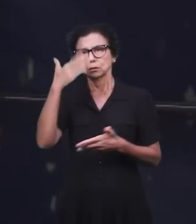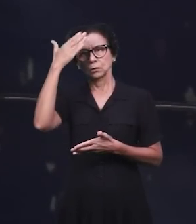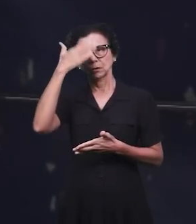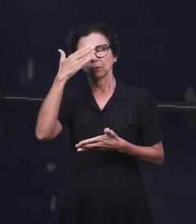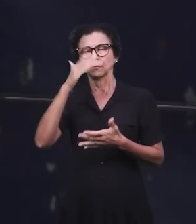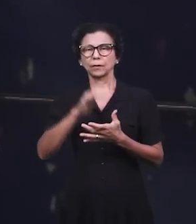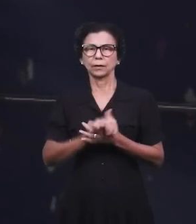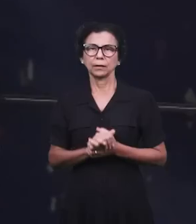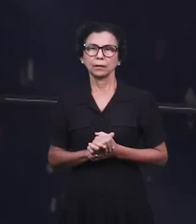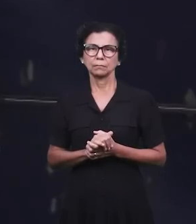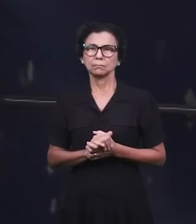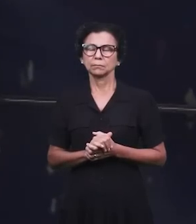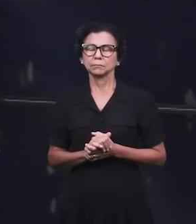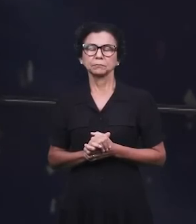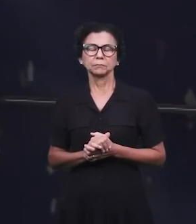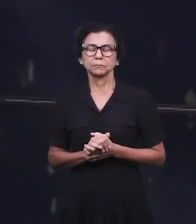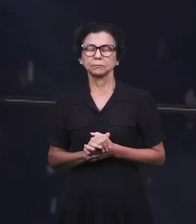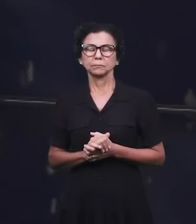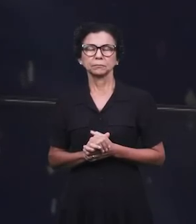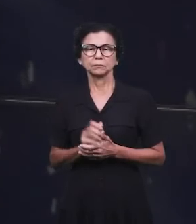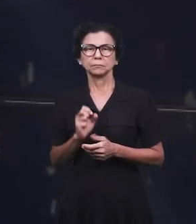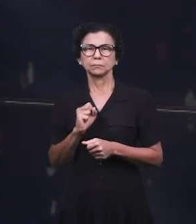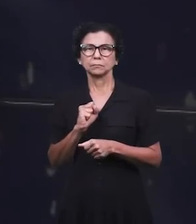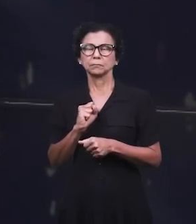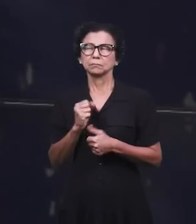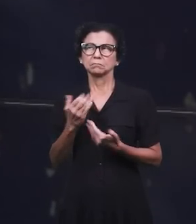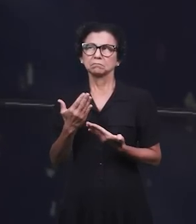coisas que não se veem, é ela que